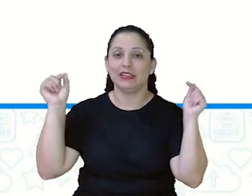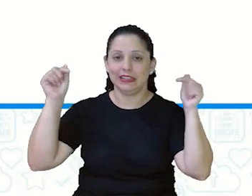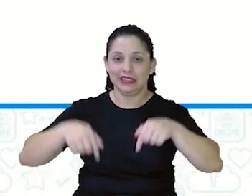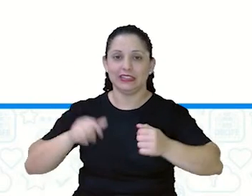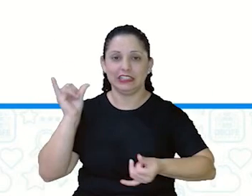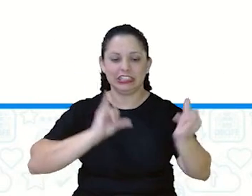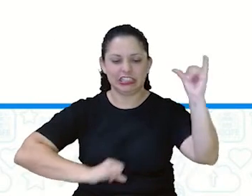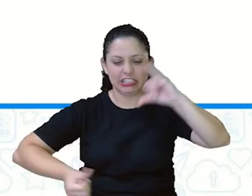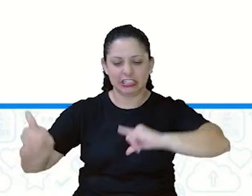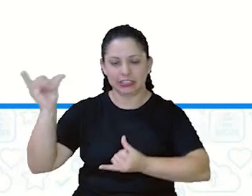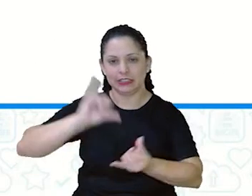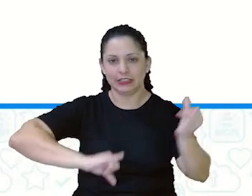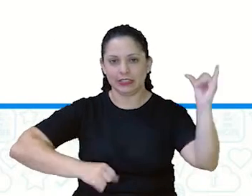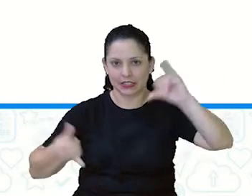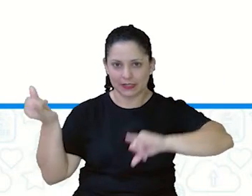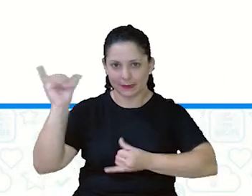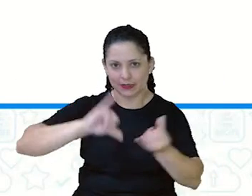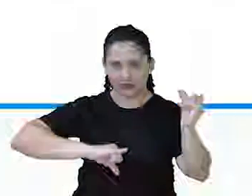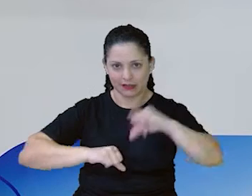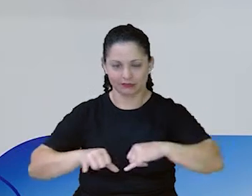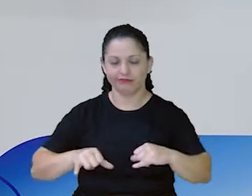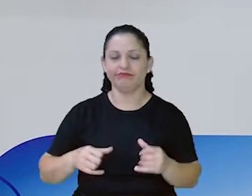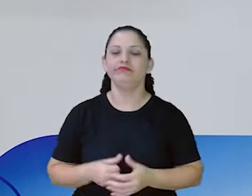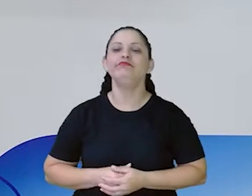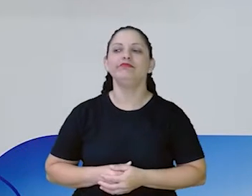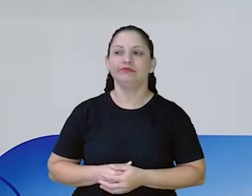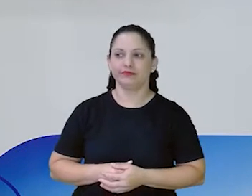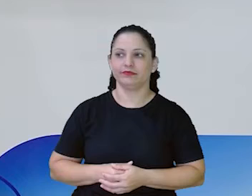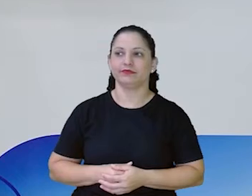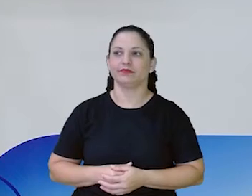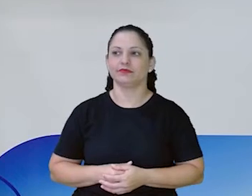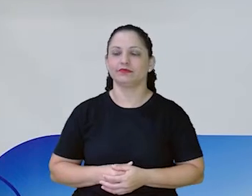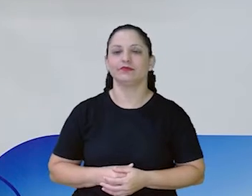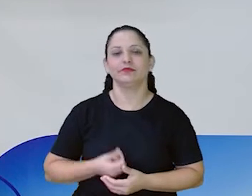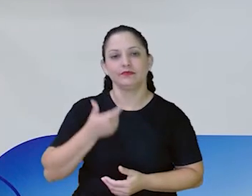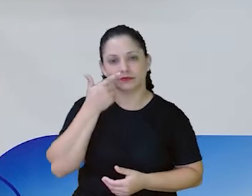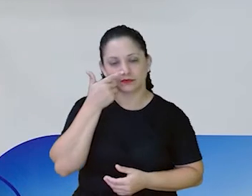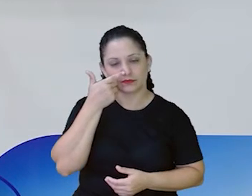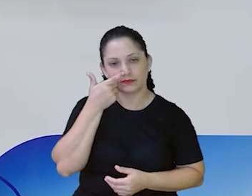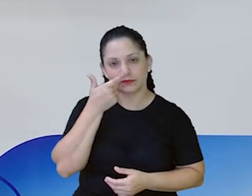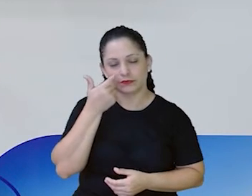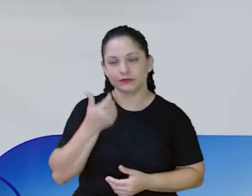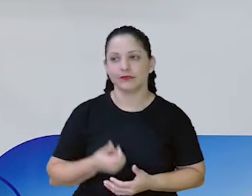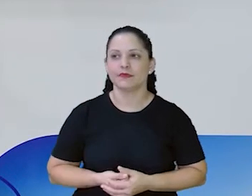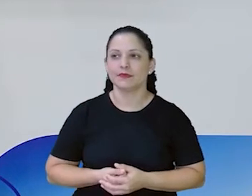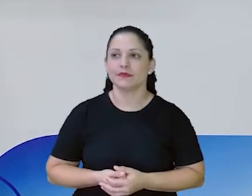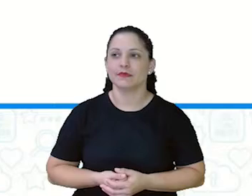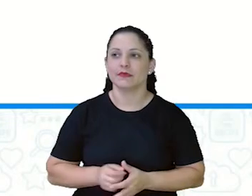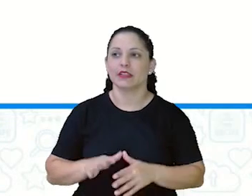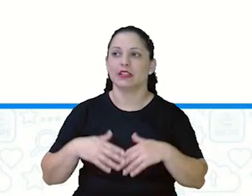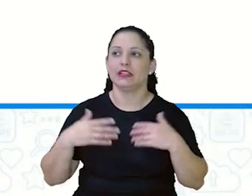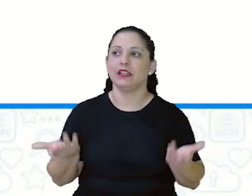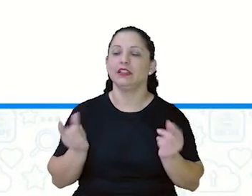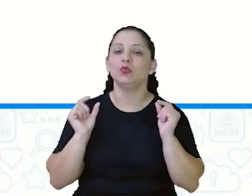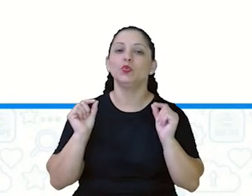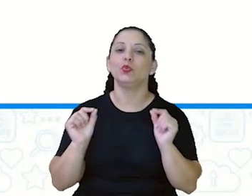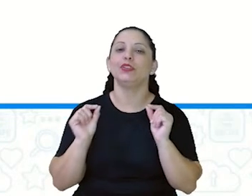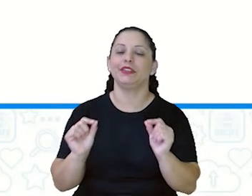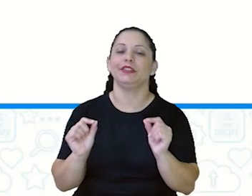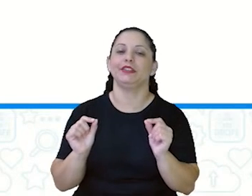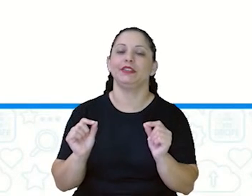substâncias mais assimiláveis pelo meio ambiente. E aí diz, então, que